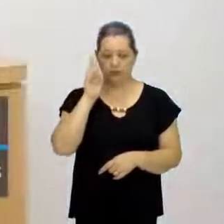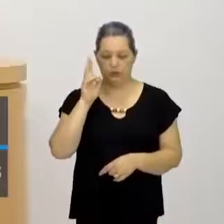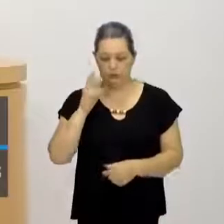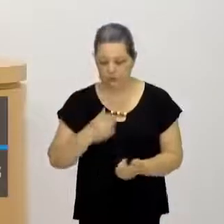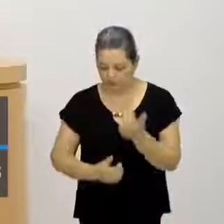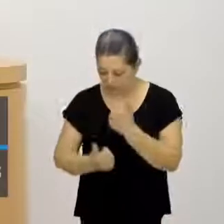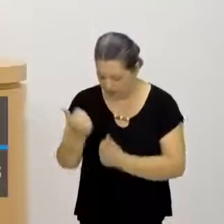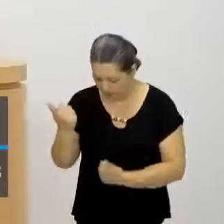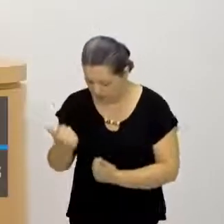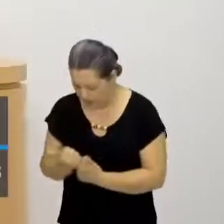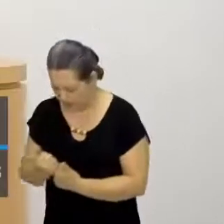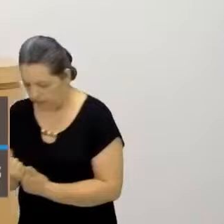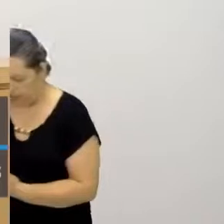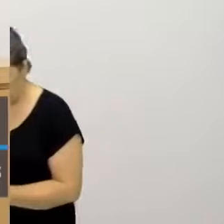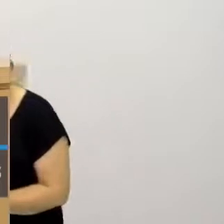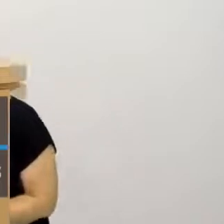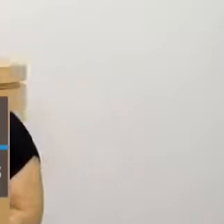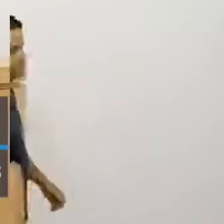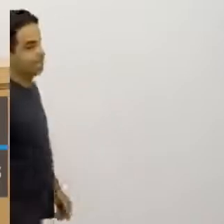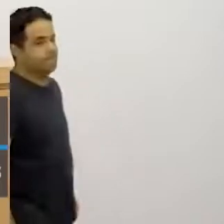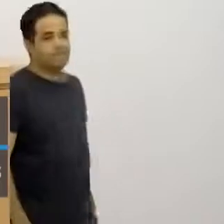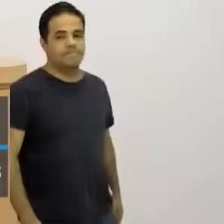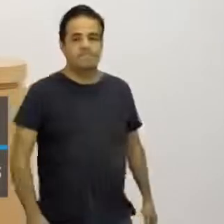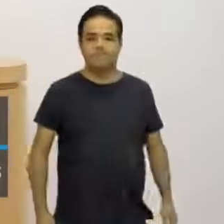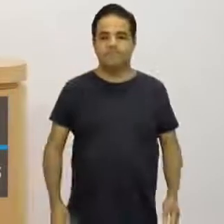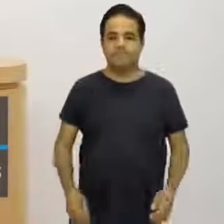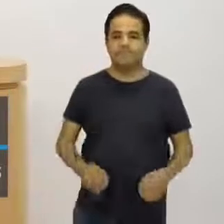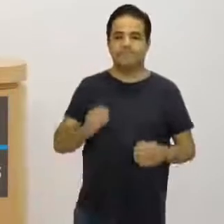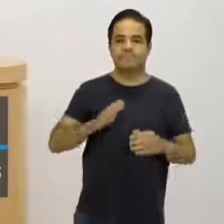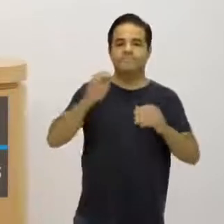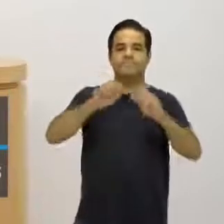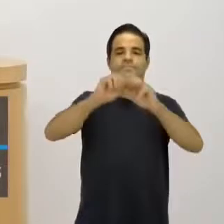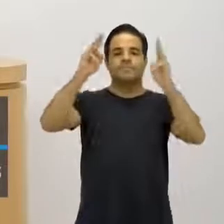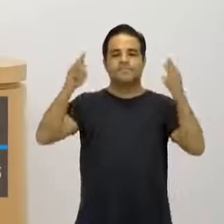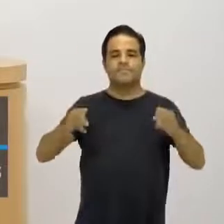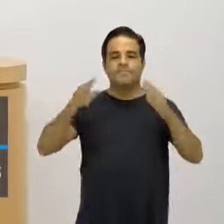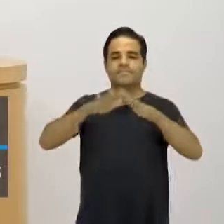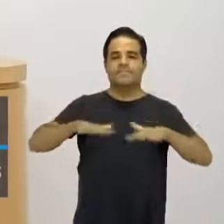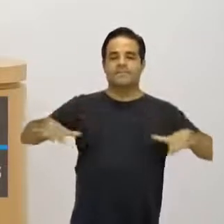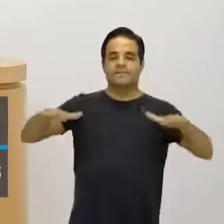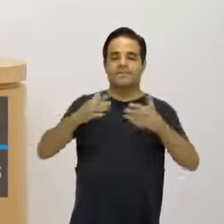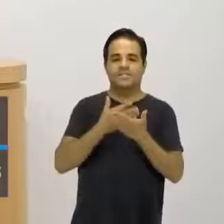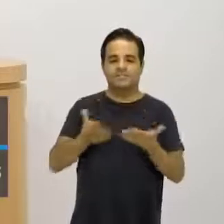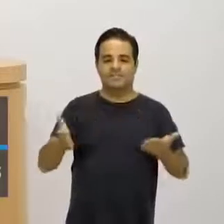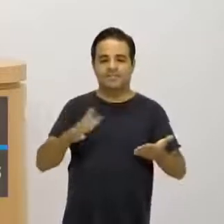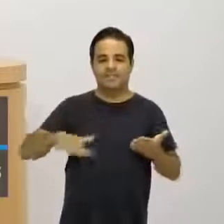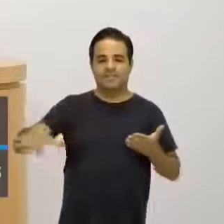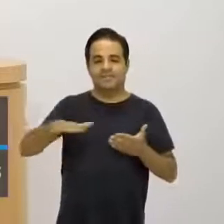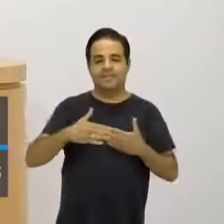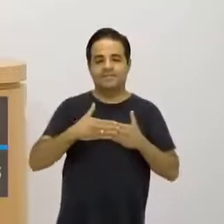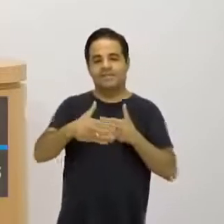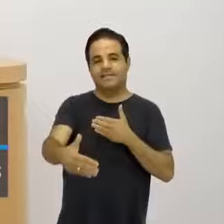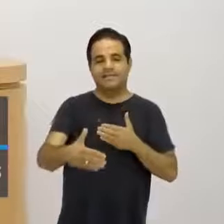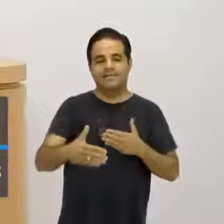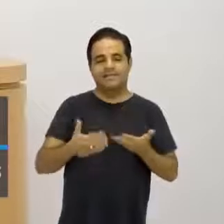Patrício. Foi quando a gente foi no Museu da Imigração que a gente recuperou esses documentos, que inclusive acabou servindo de fonte